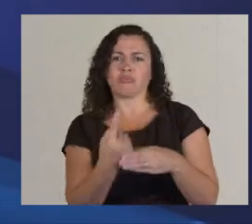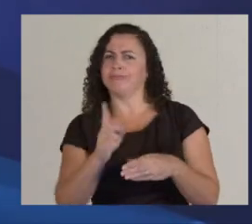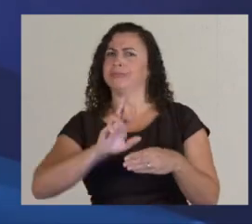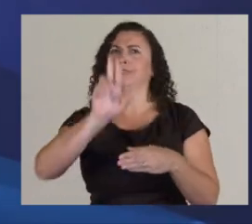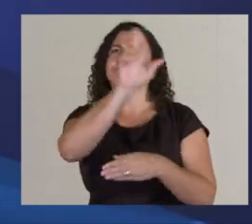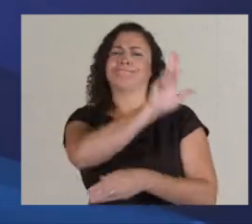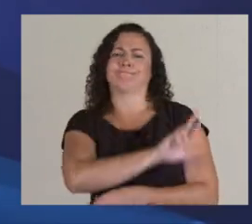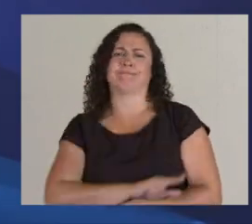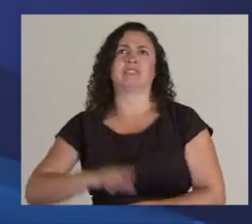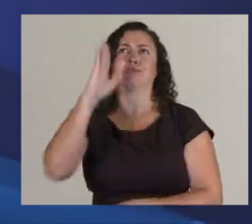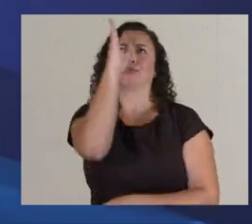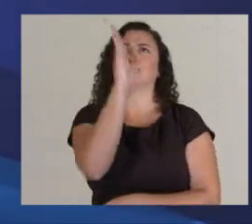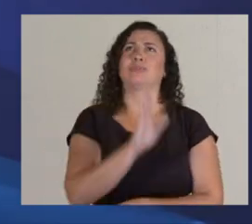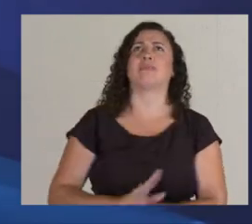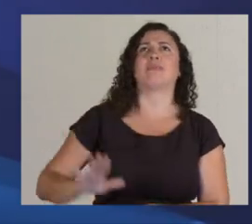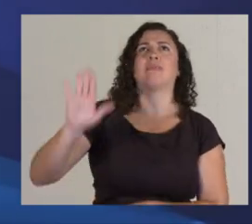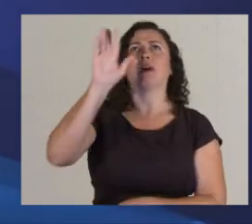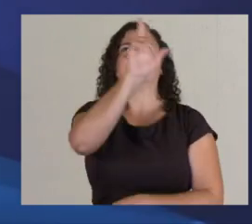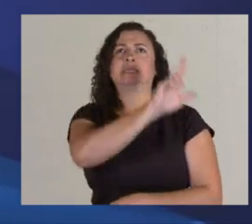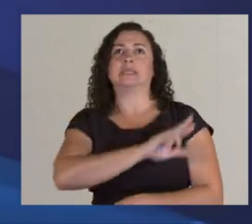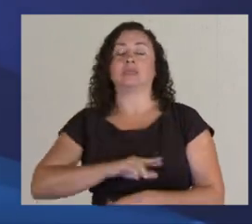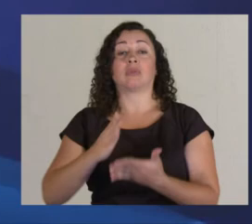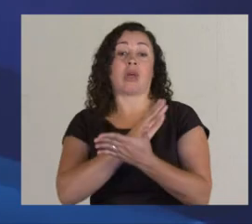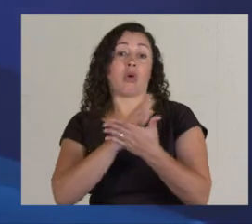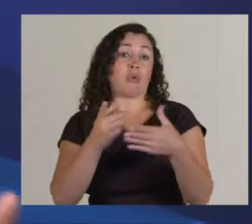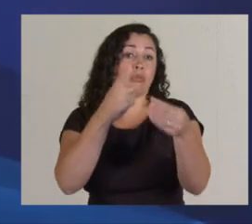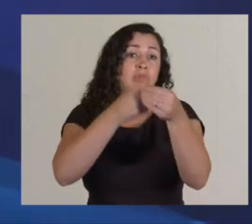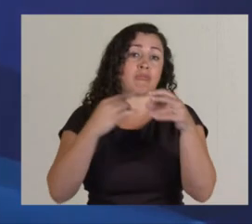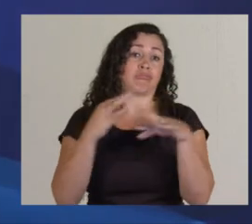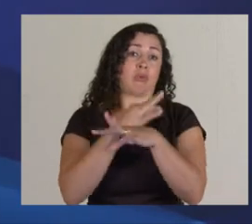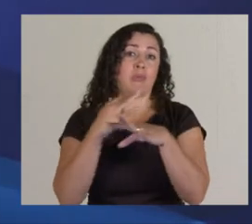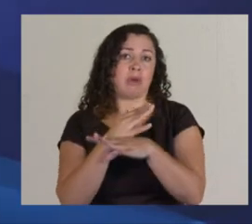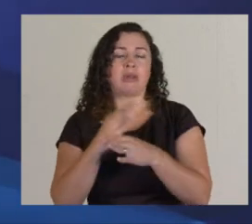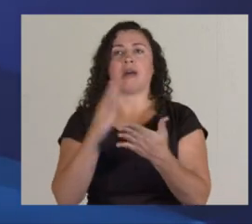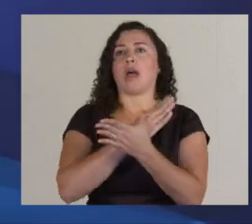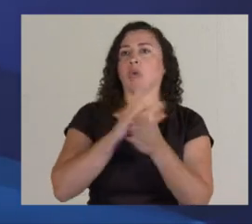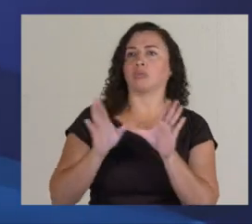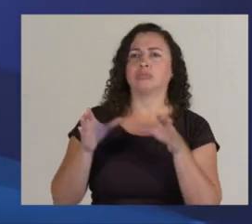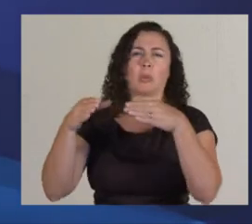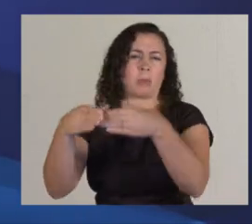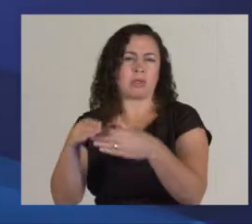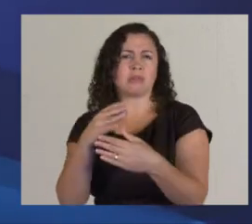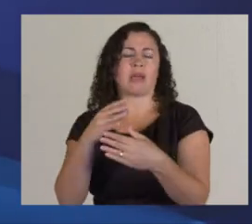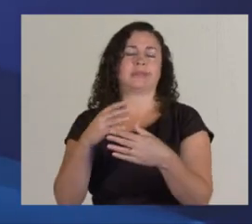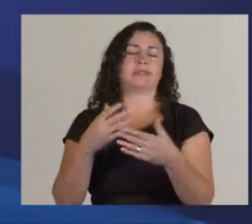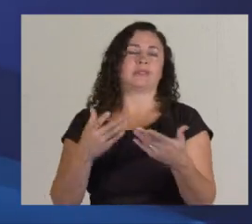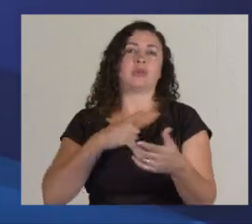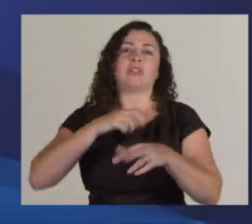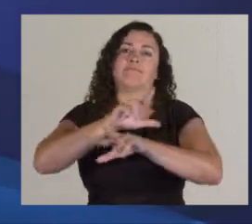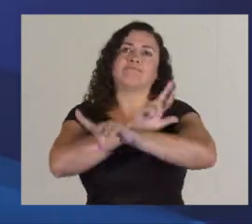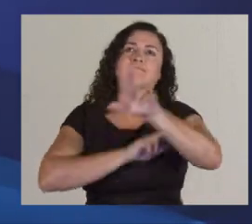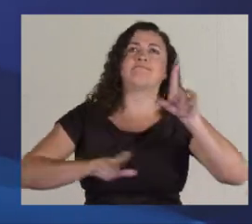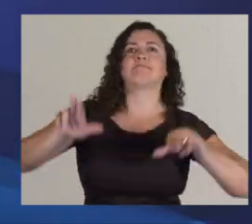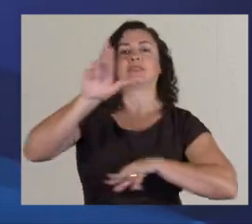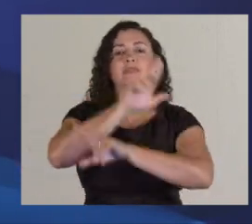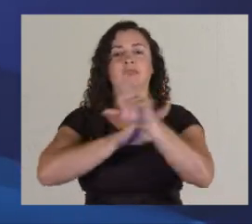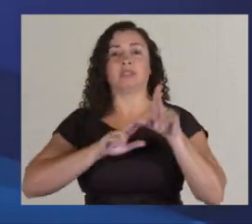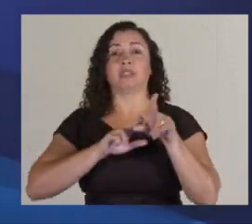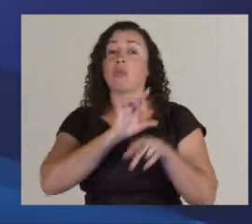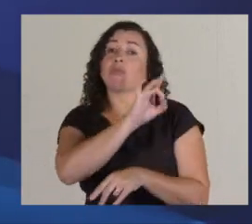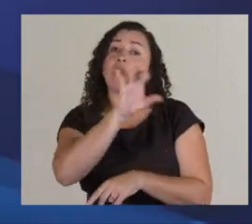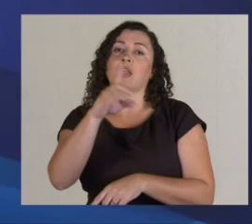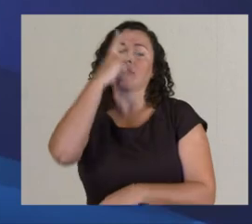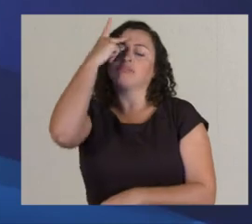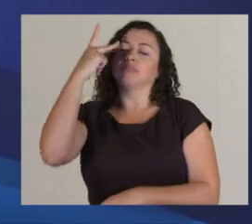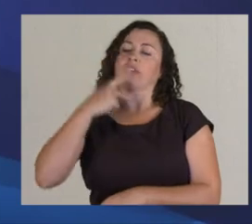diversos dentro do país, né? Há grupos extremamente urbanos, há grupos que vivem em comunidades, então todos eles serão apresentados pela